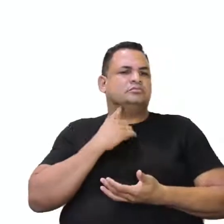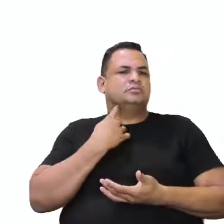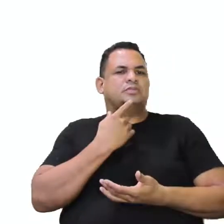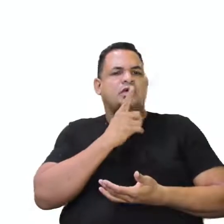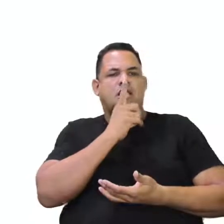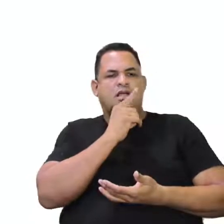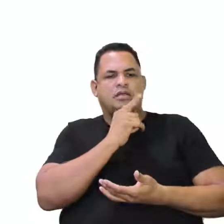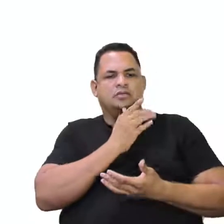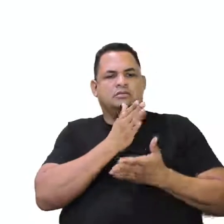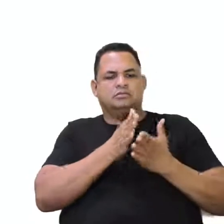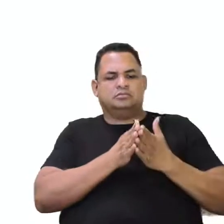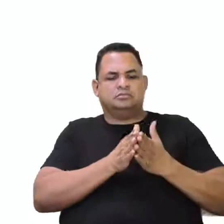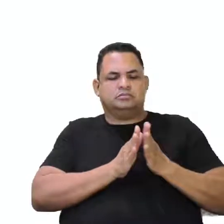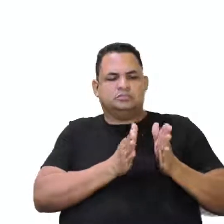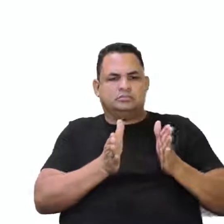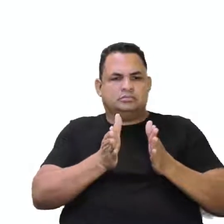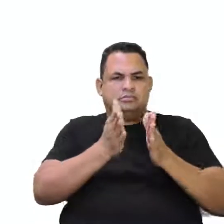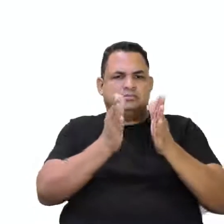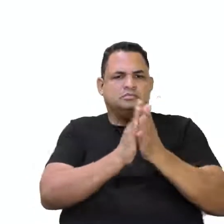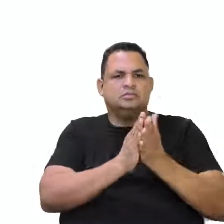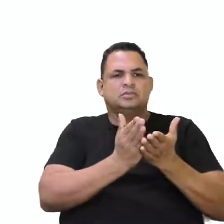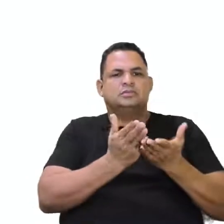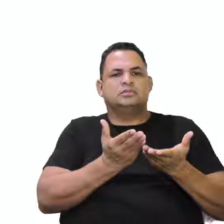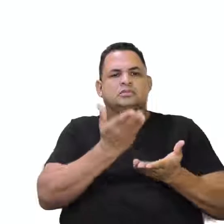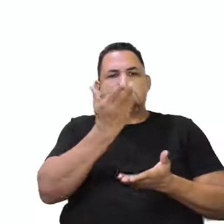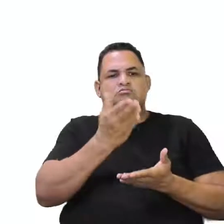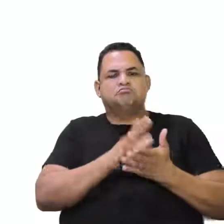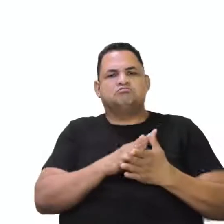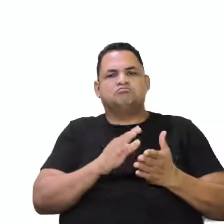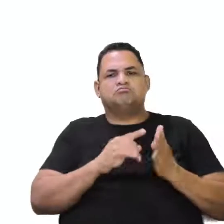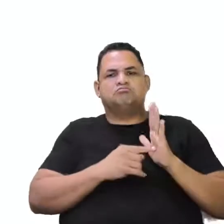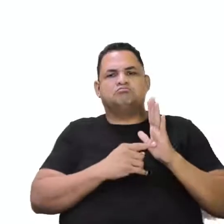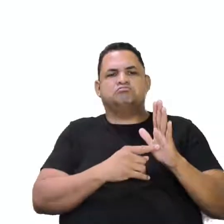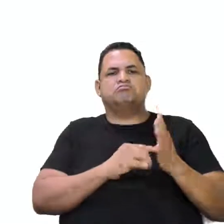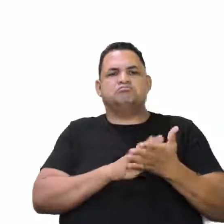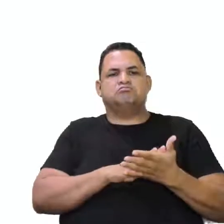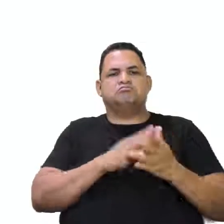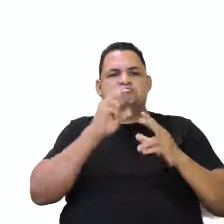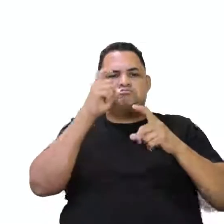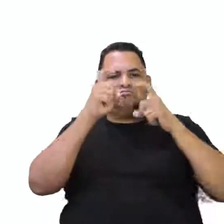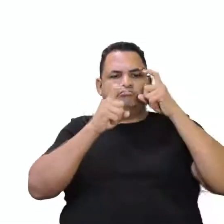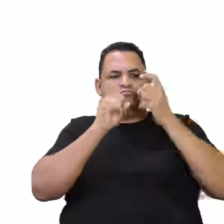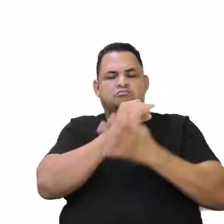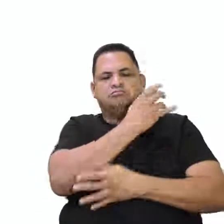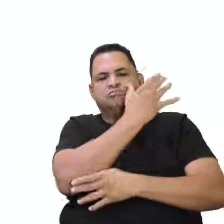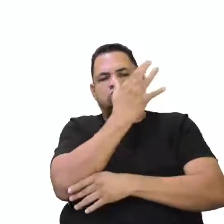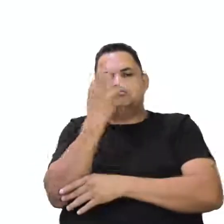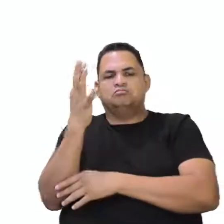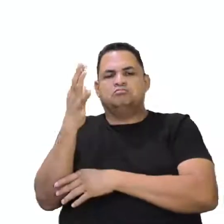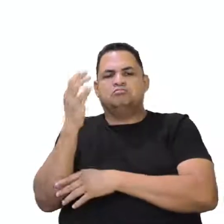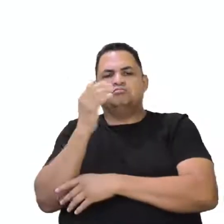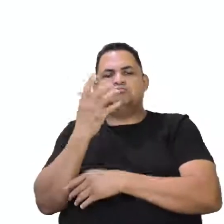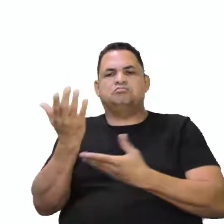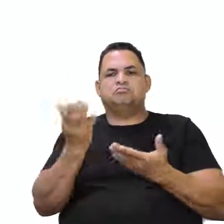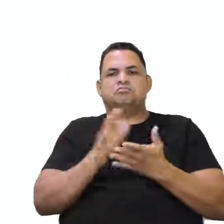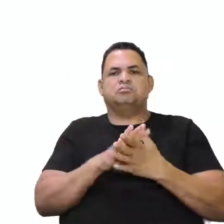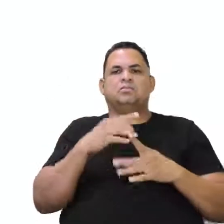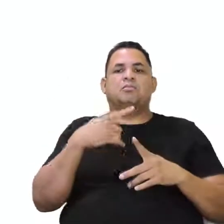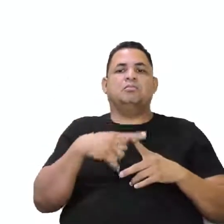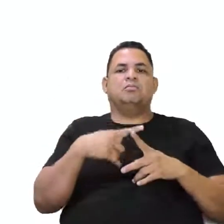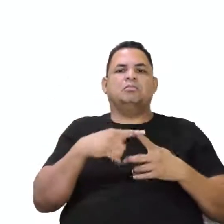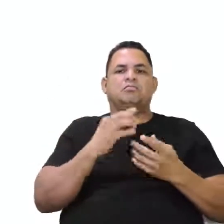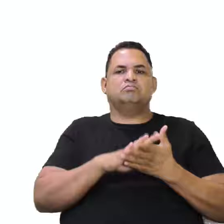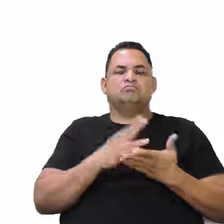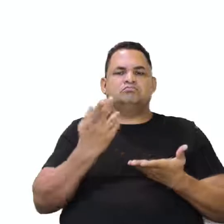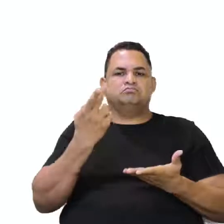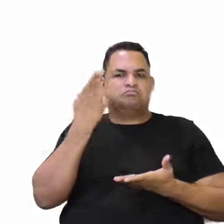das águas. A poluição dos rios, lagos e represas representa uma grande preocupação ambiental. As causas